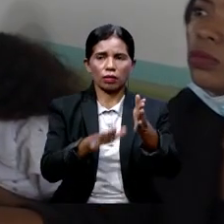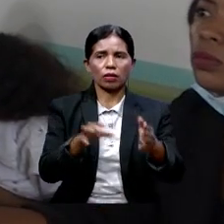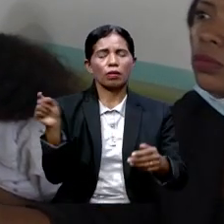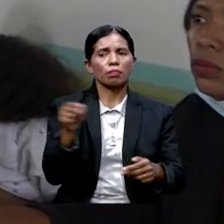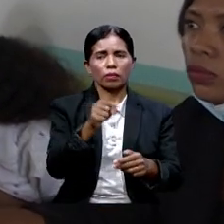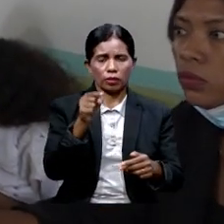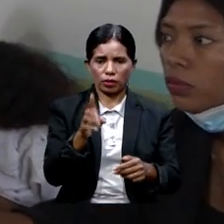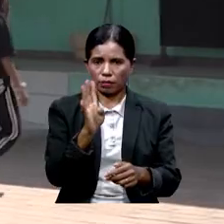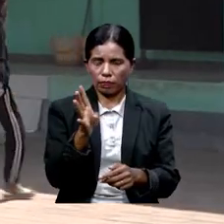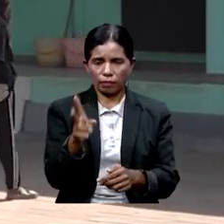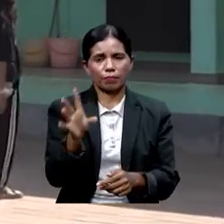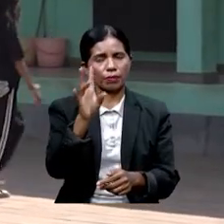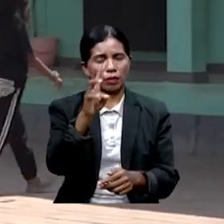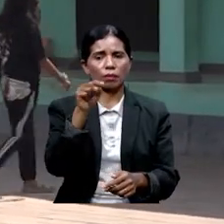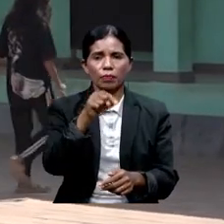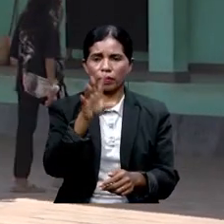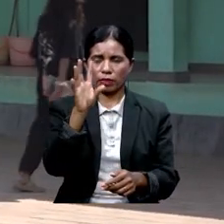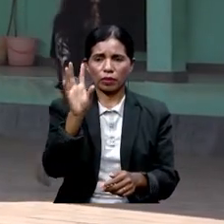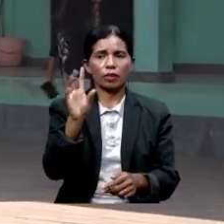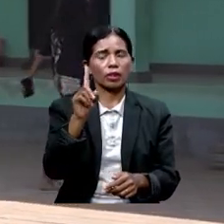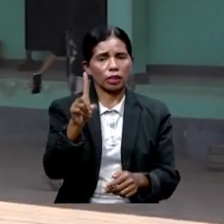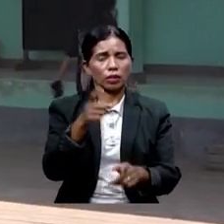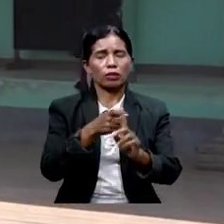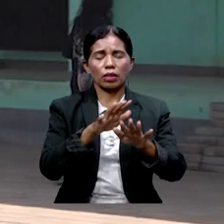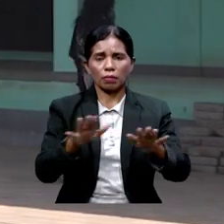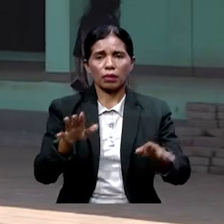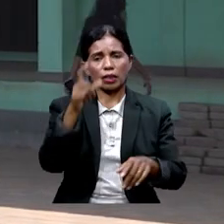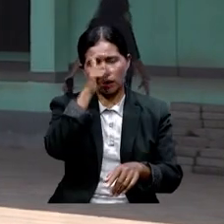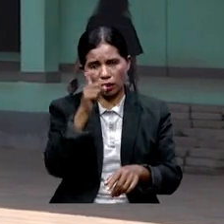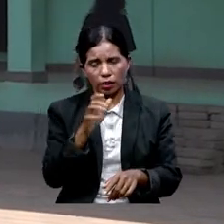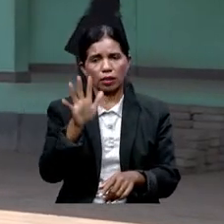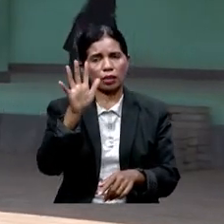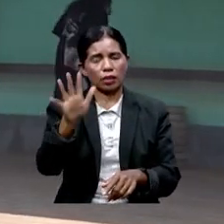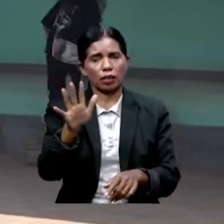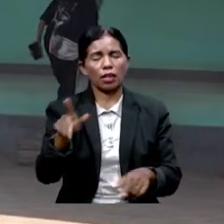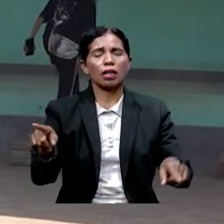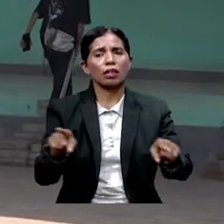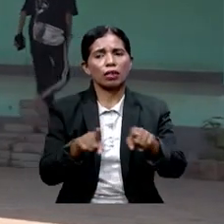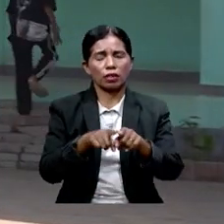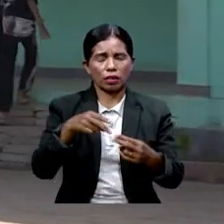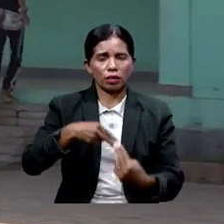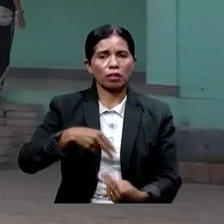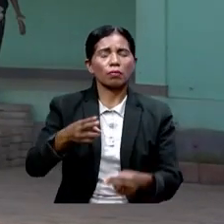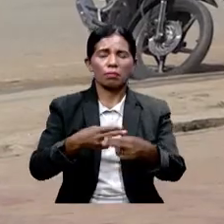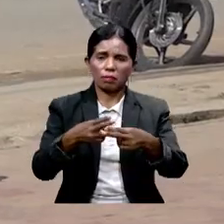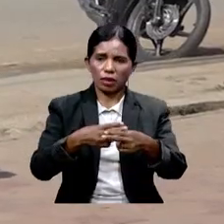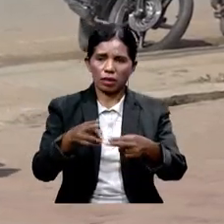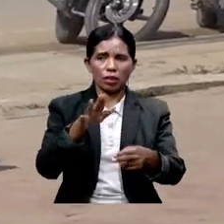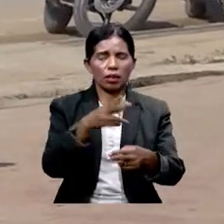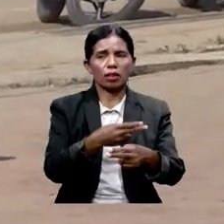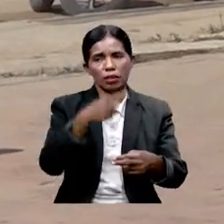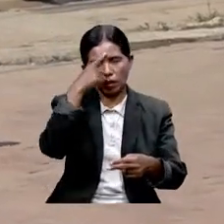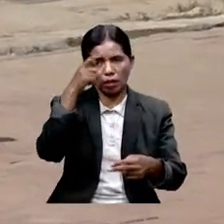Persentu hatulu singitu pontu ida husi labari menu susi tinang lima maka klasifikan udar res bada kondisaun ne akontese